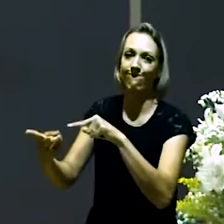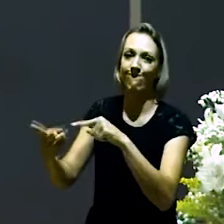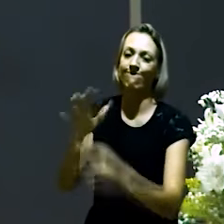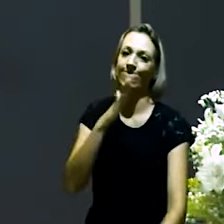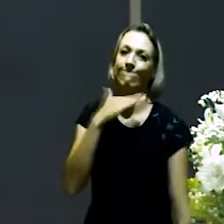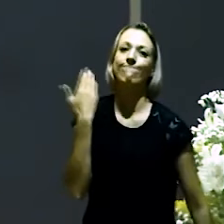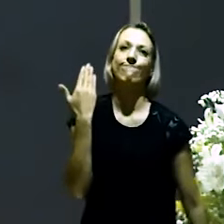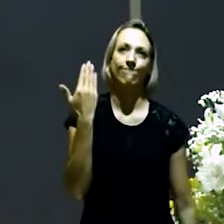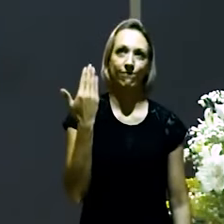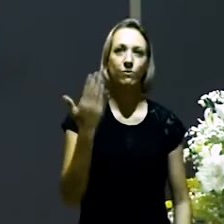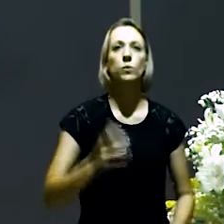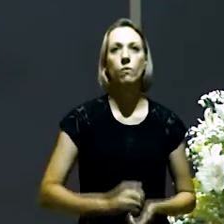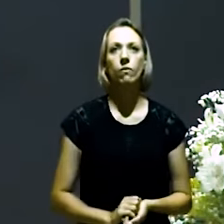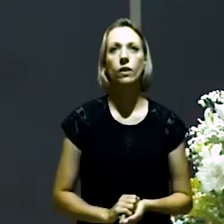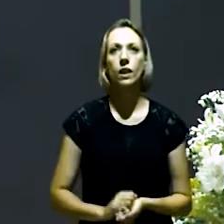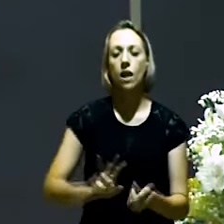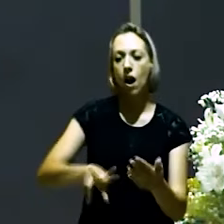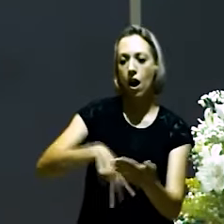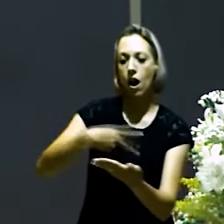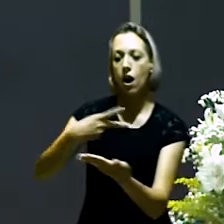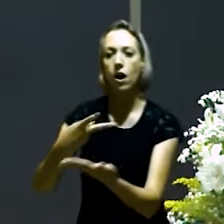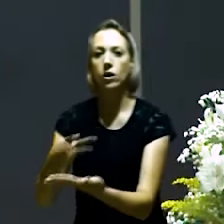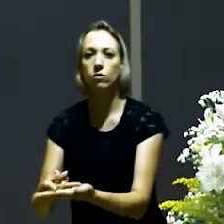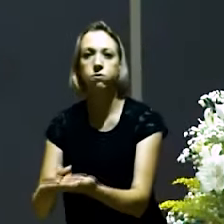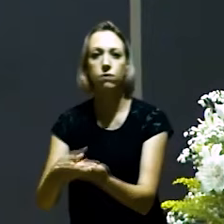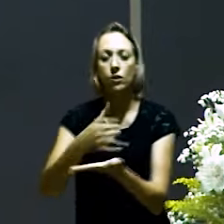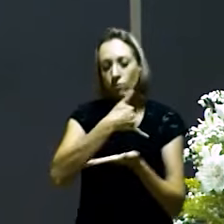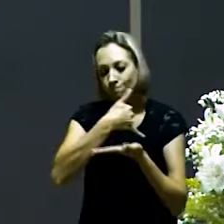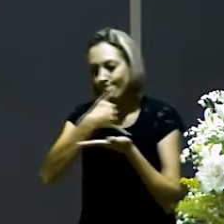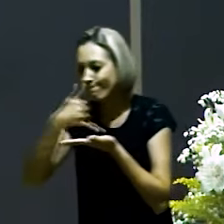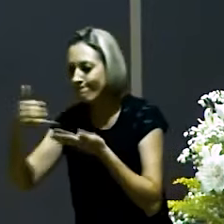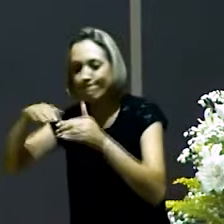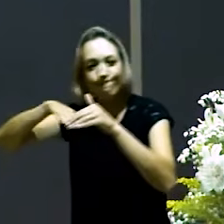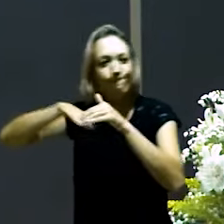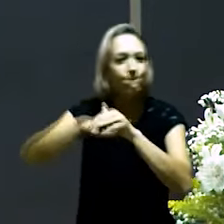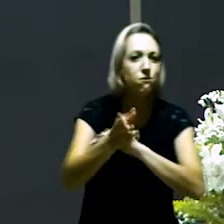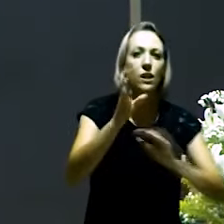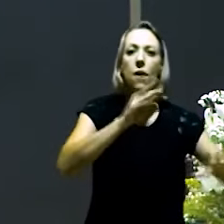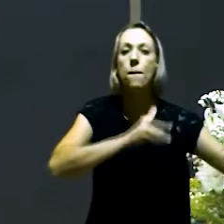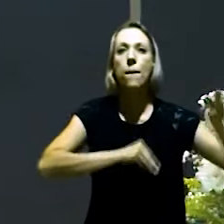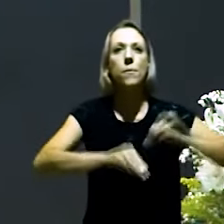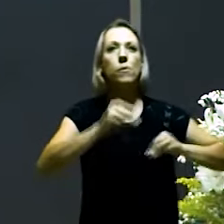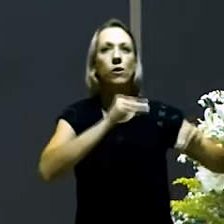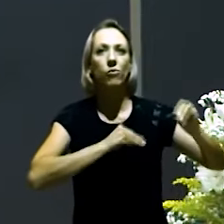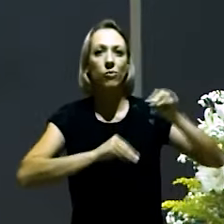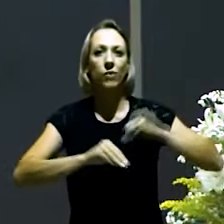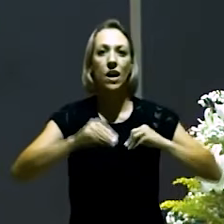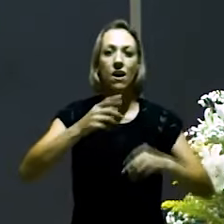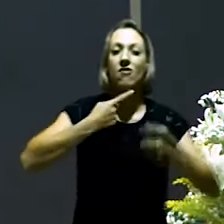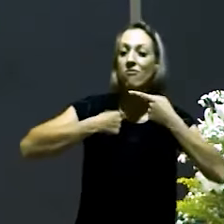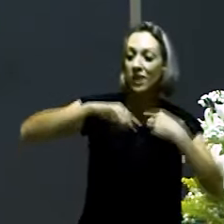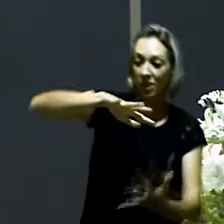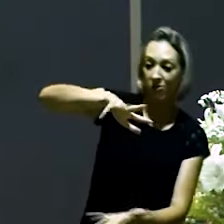sendo levada pela prostituição, pelas drogas, pelos vícios, pelo pecado, pelas vaidades, pela